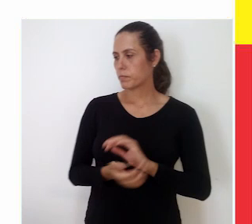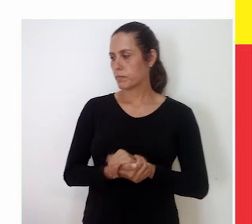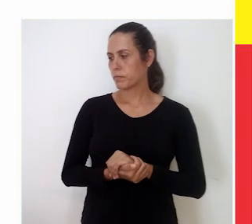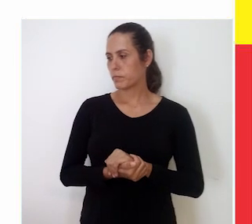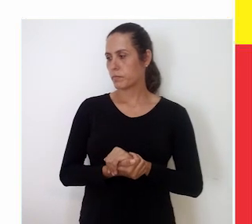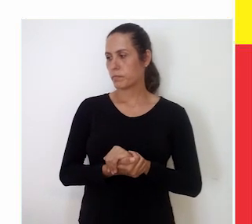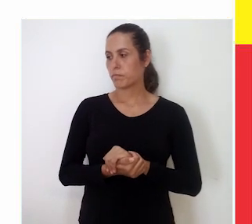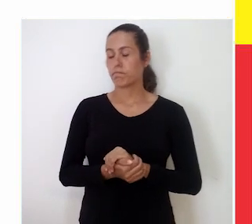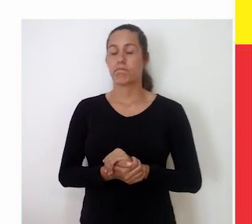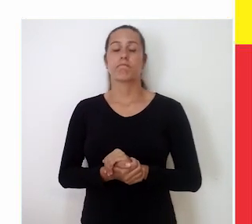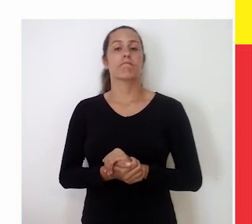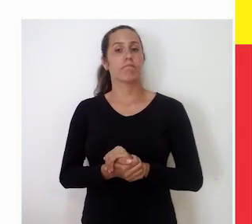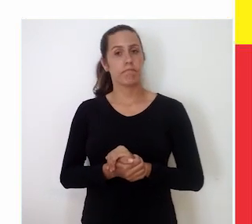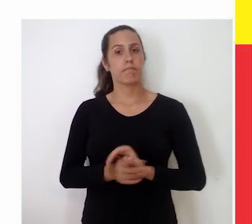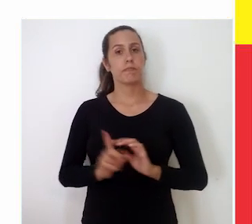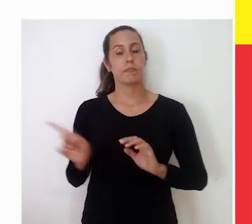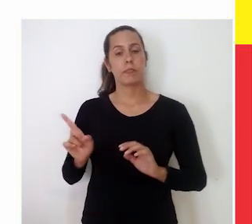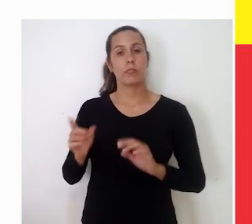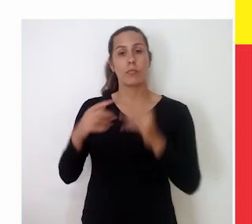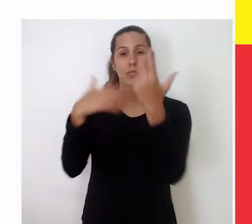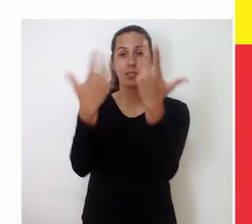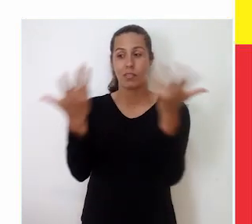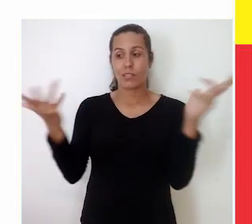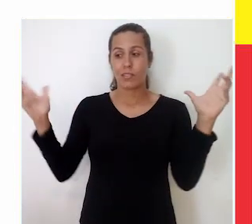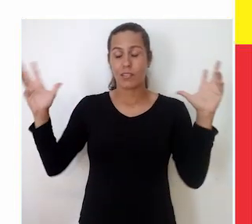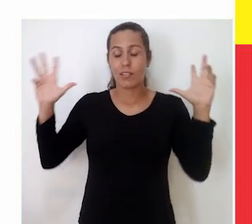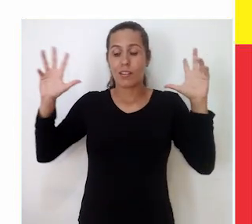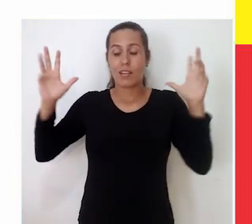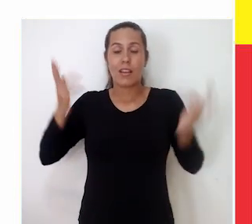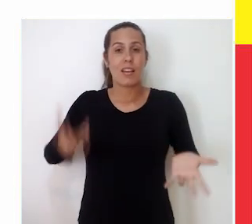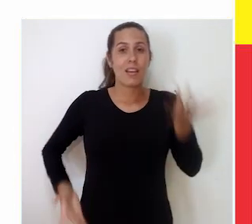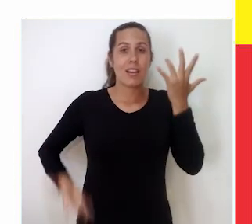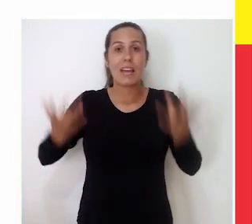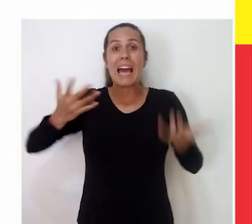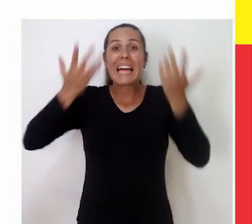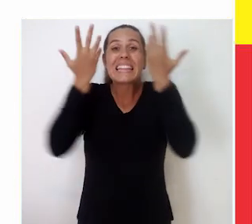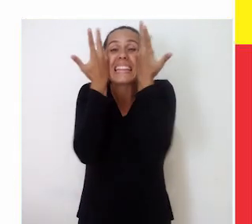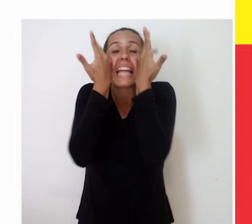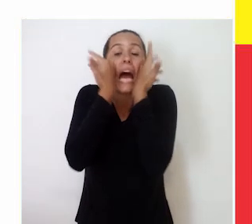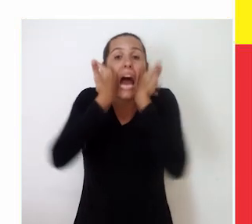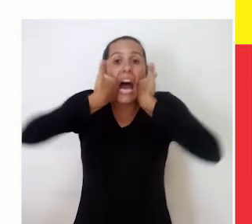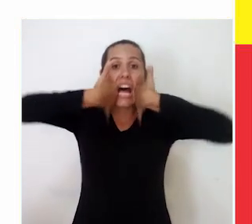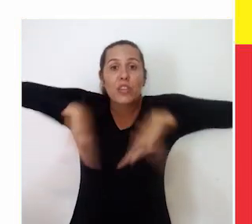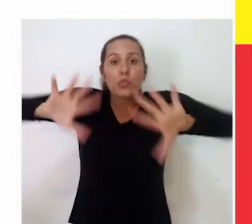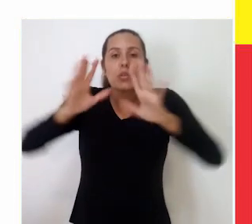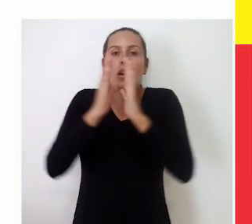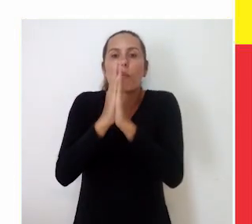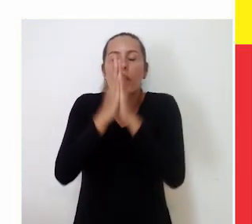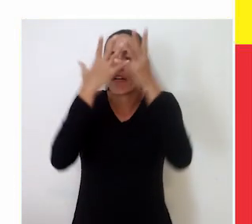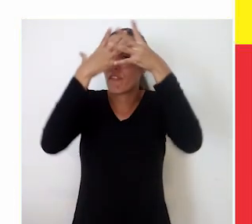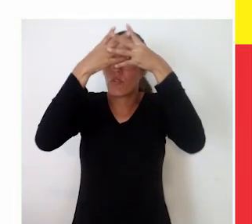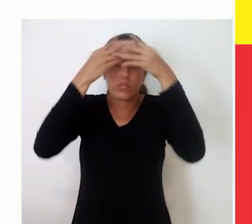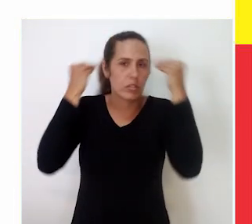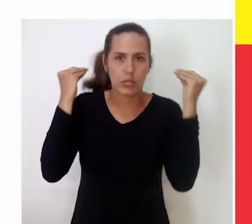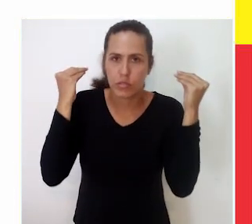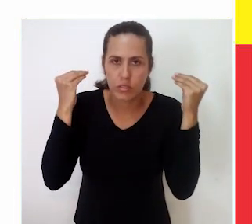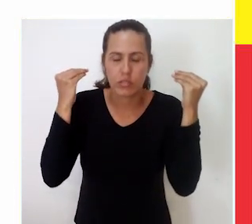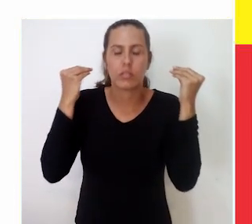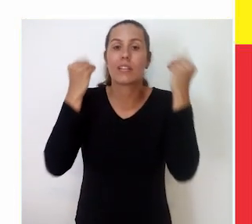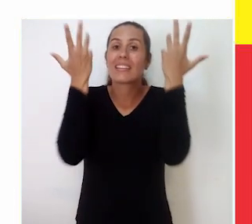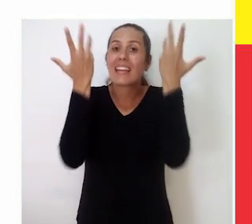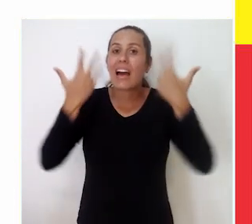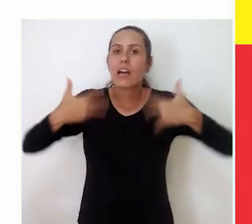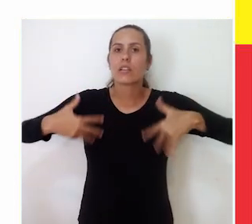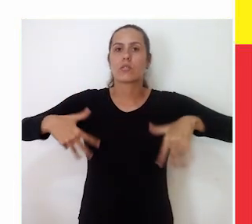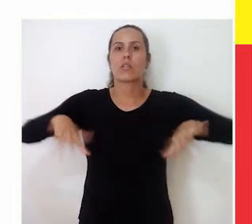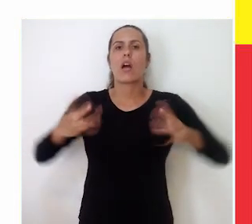incêndio florestal natural, não esquece, viu? Não esquece. É um fogo que se